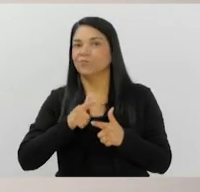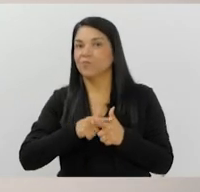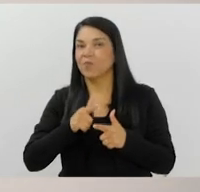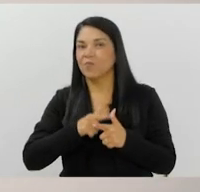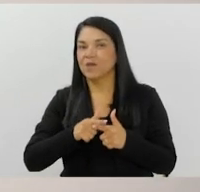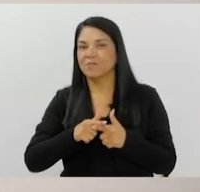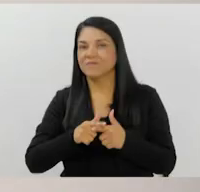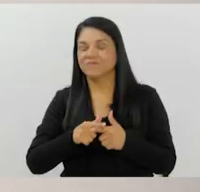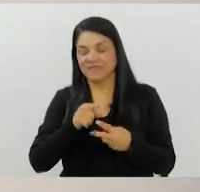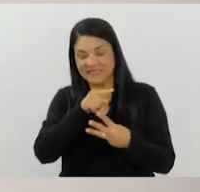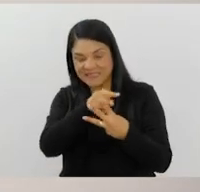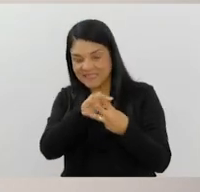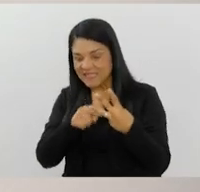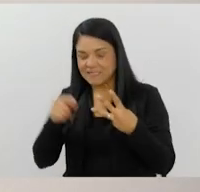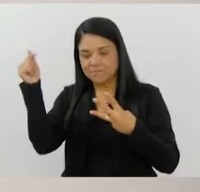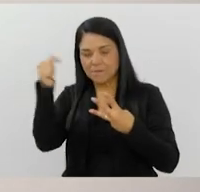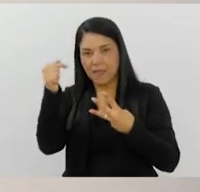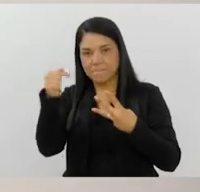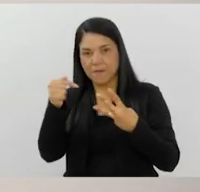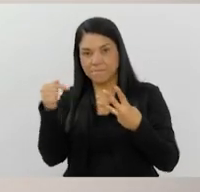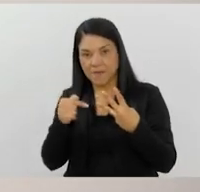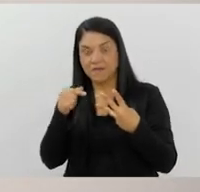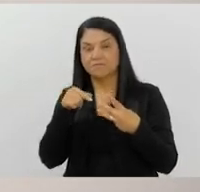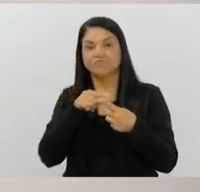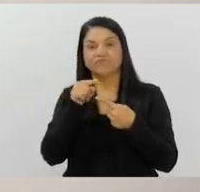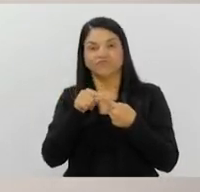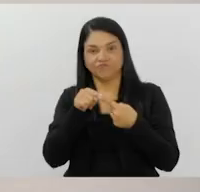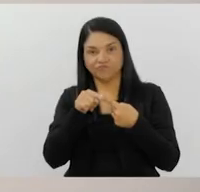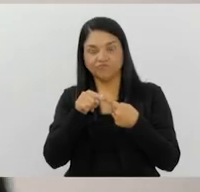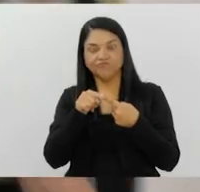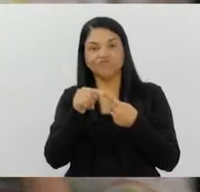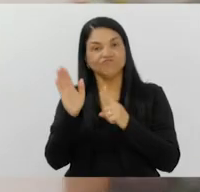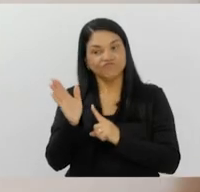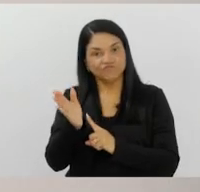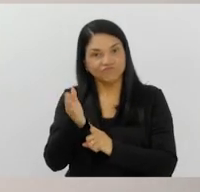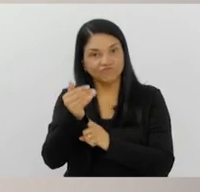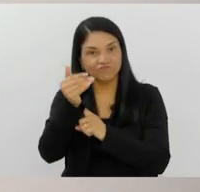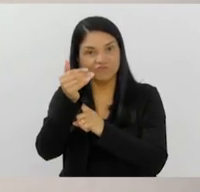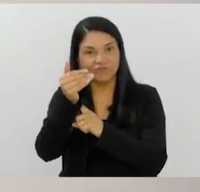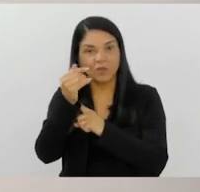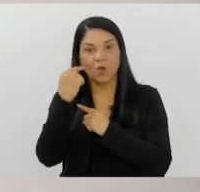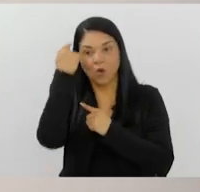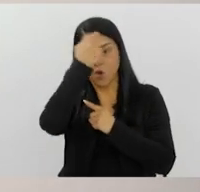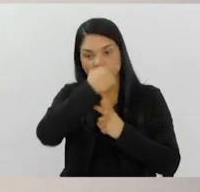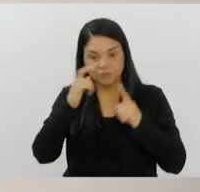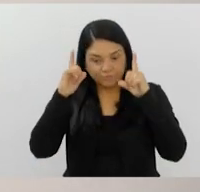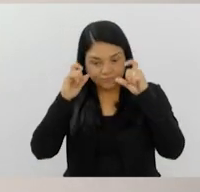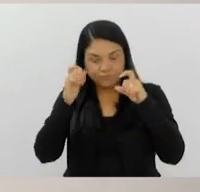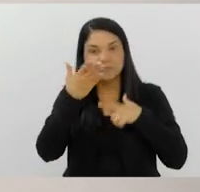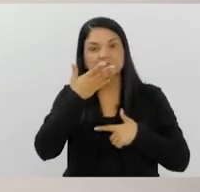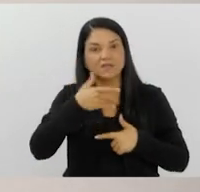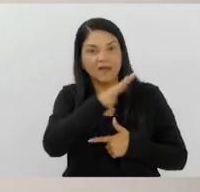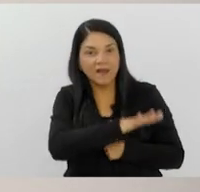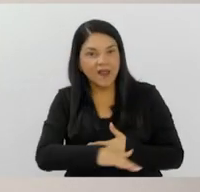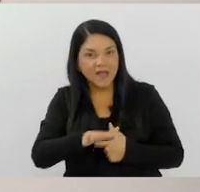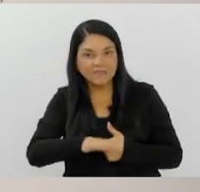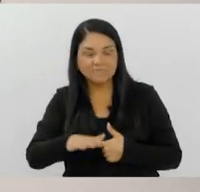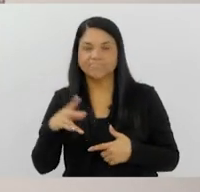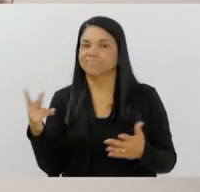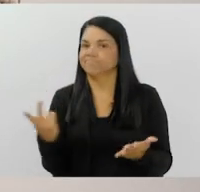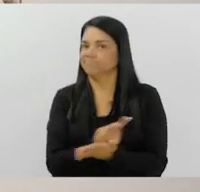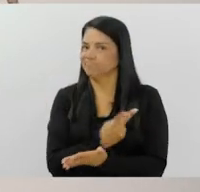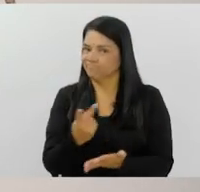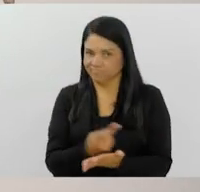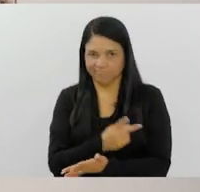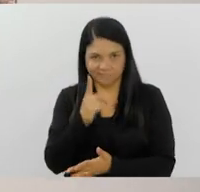por três pontos principais primeiro a adoção da tecnologia com rostos de menores de idade o que é um erro